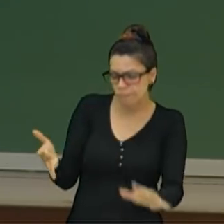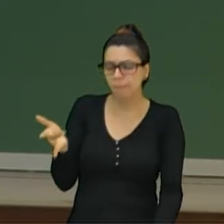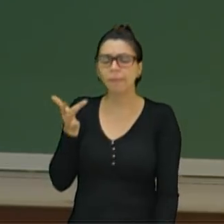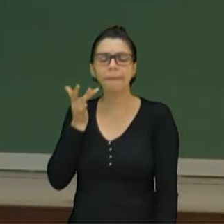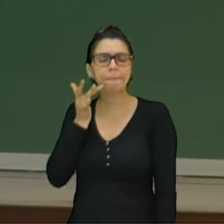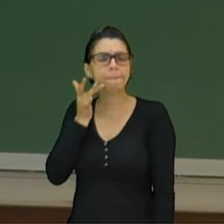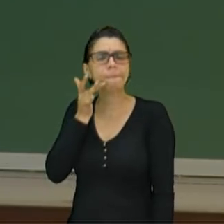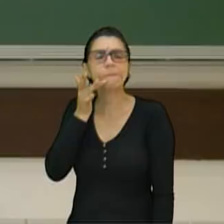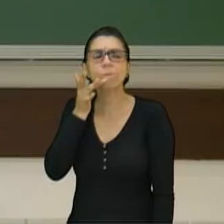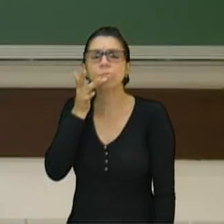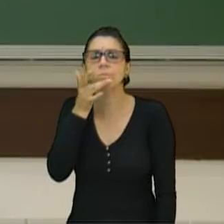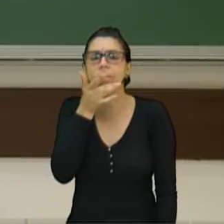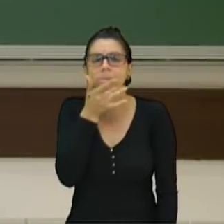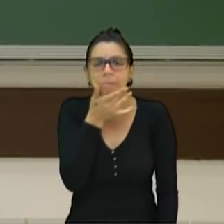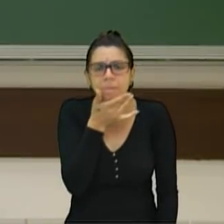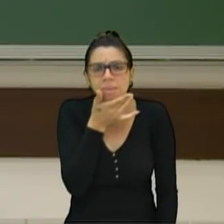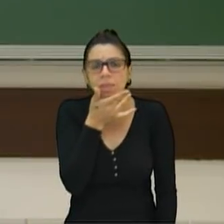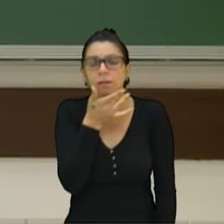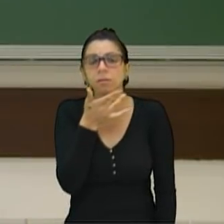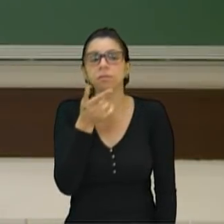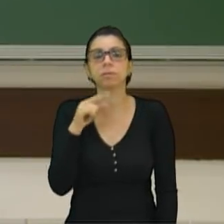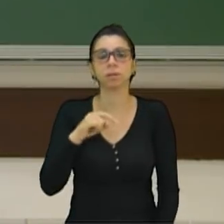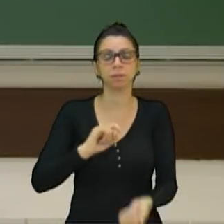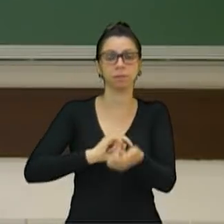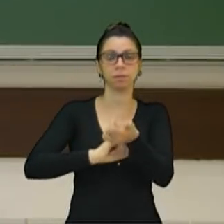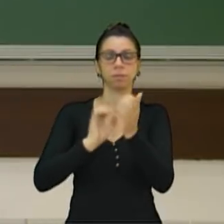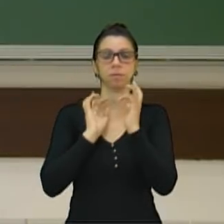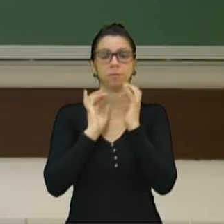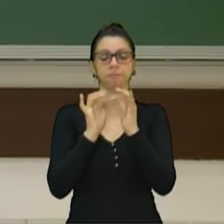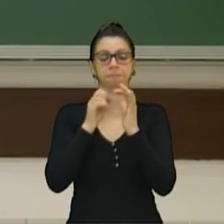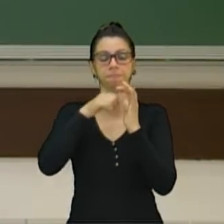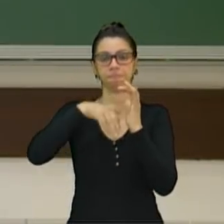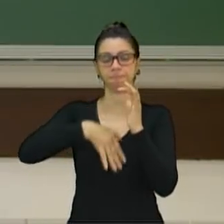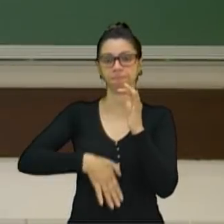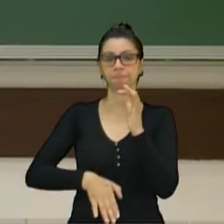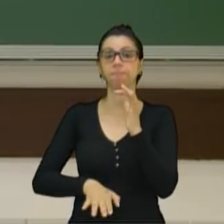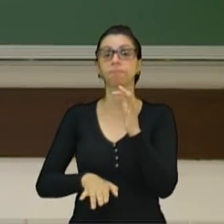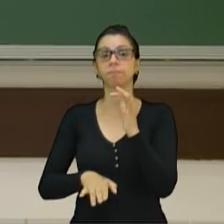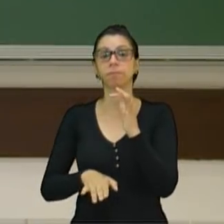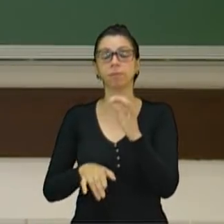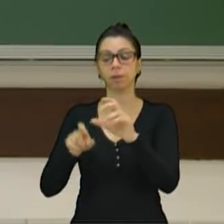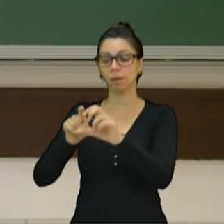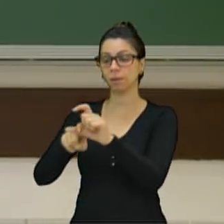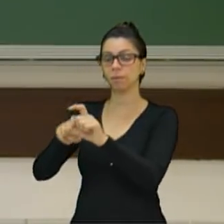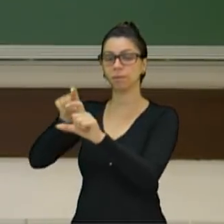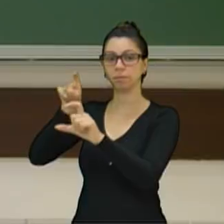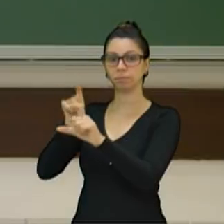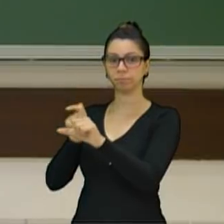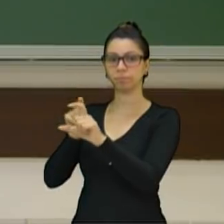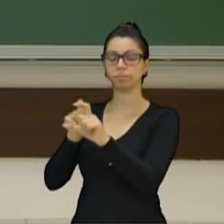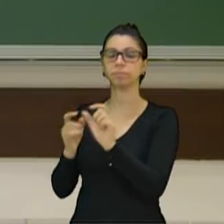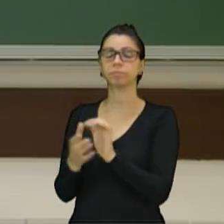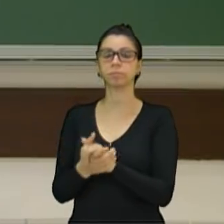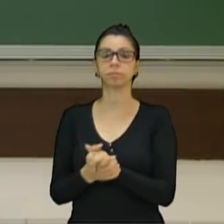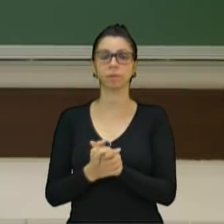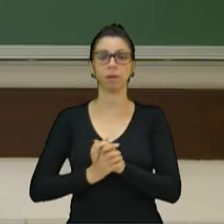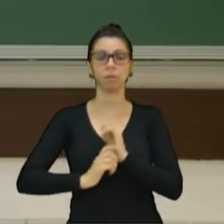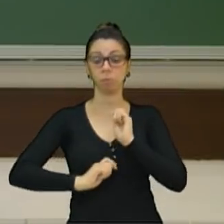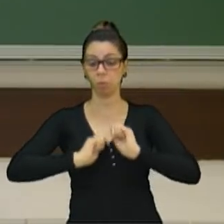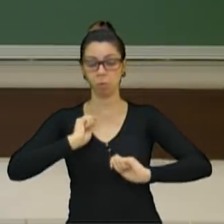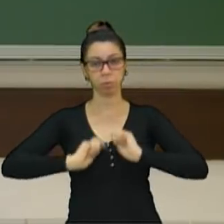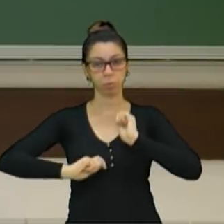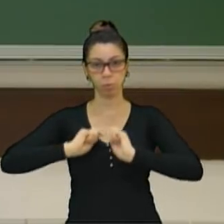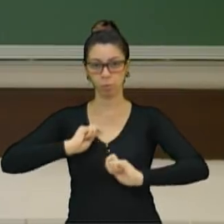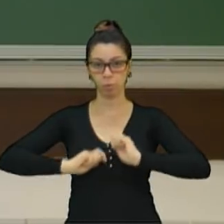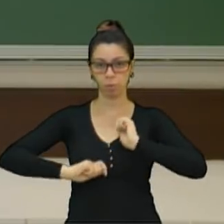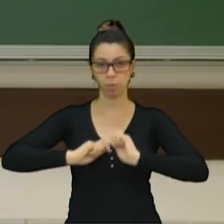até salivando, sistema nervoso involuntário. Você não está controlando essa salivação, porque